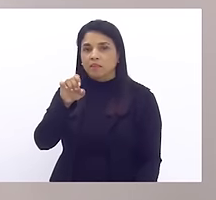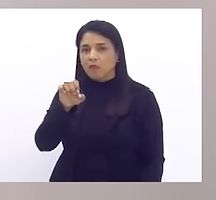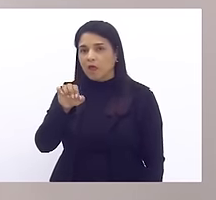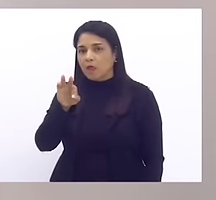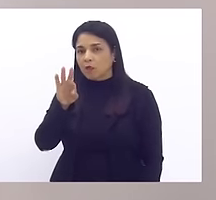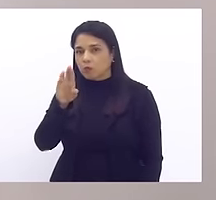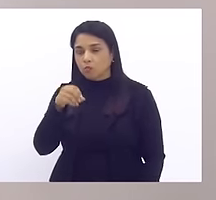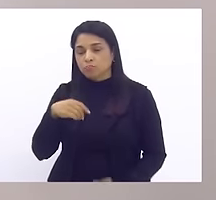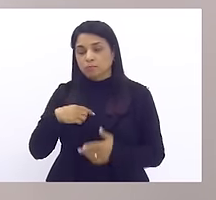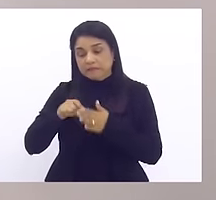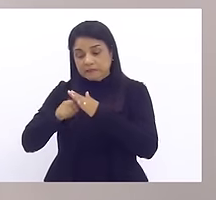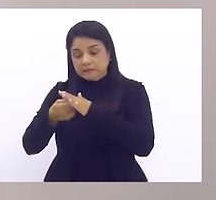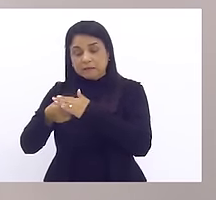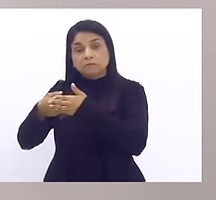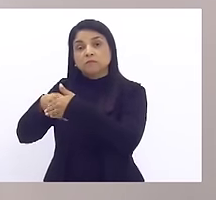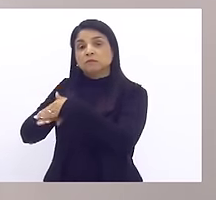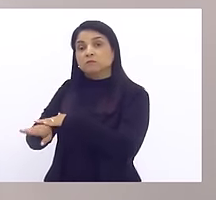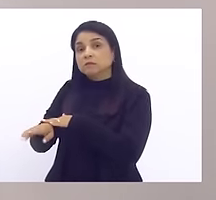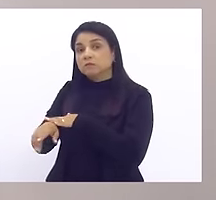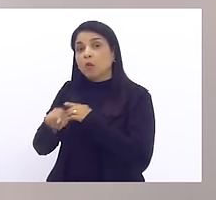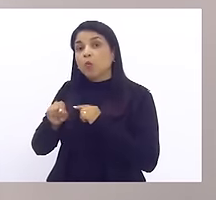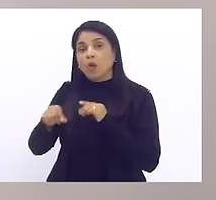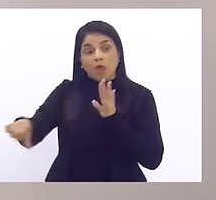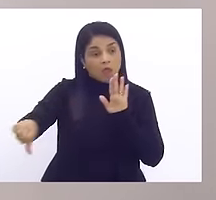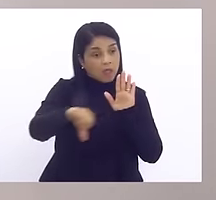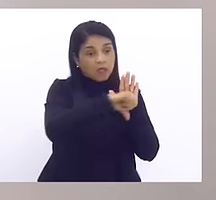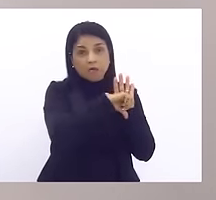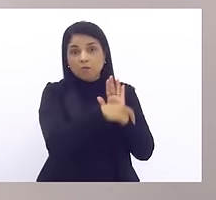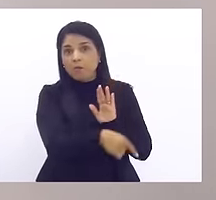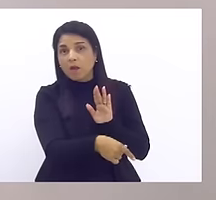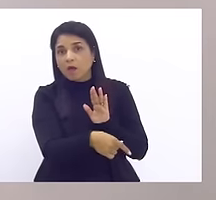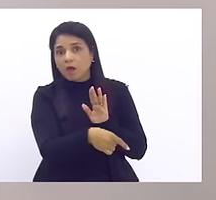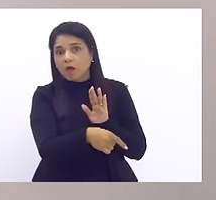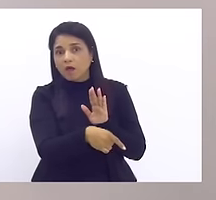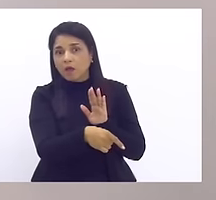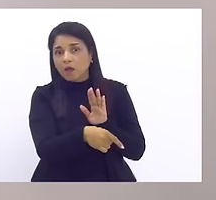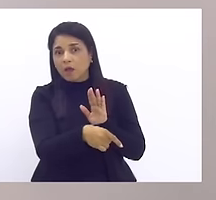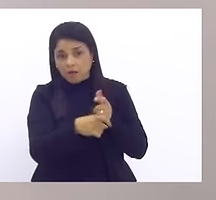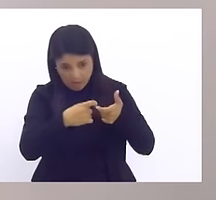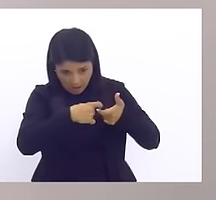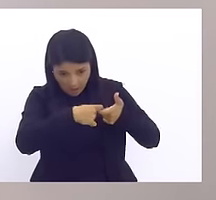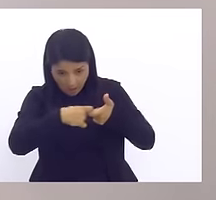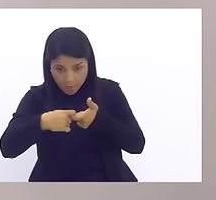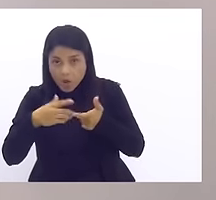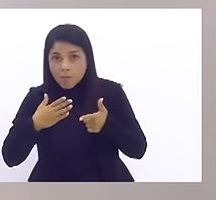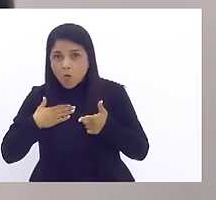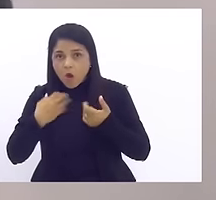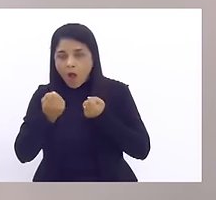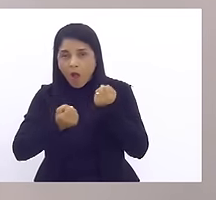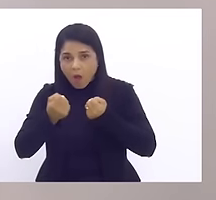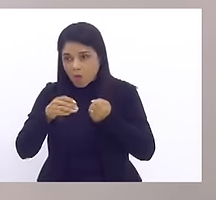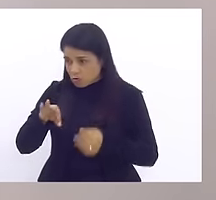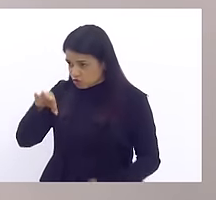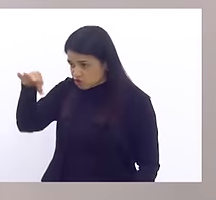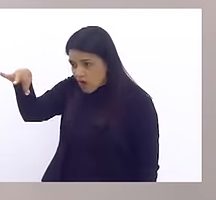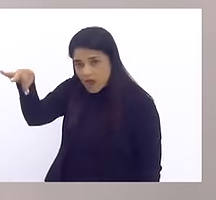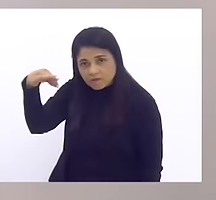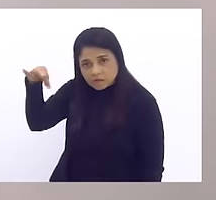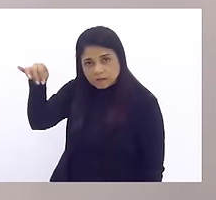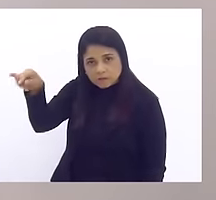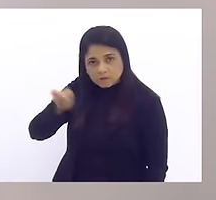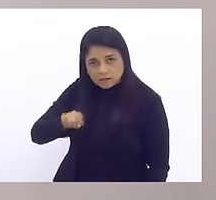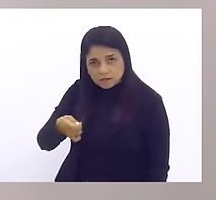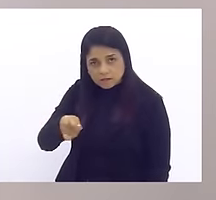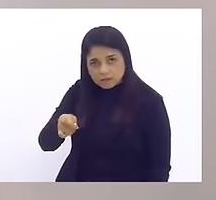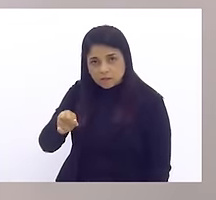das pessoas isso é crime é uma questão de guarda a senhora reboca meu carro e ainda tem que dar a chave quer que eu te dei